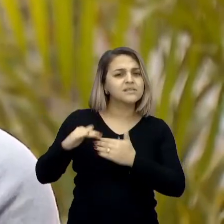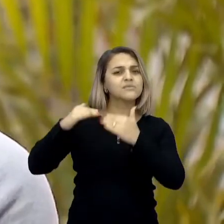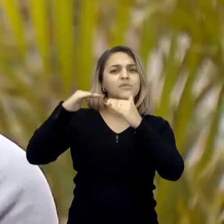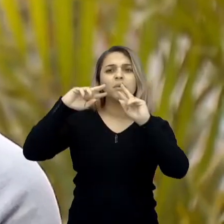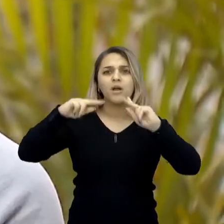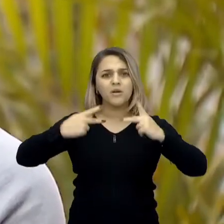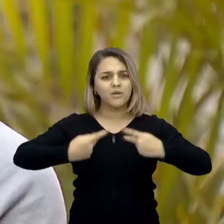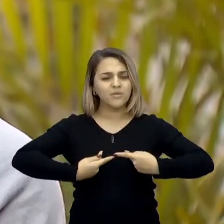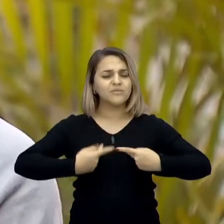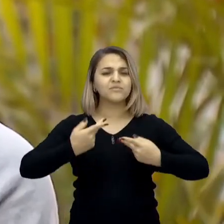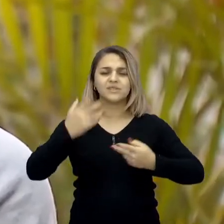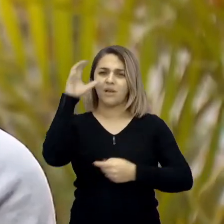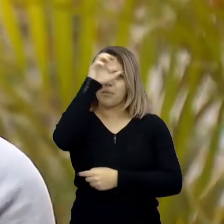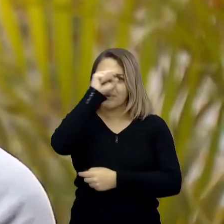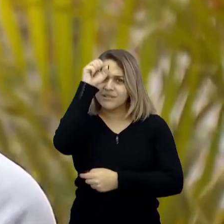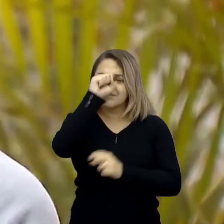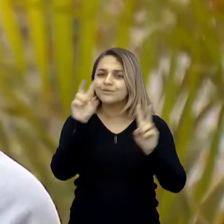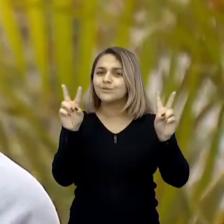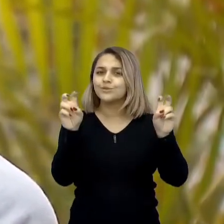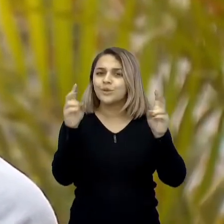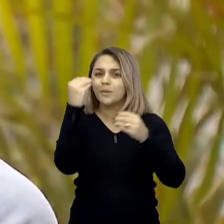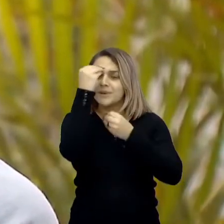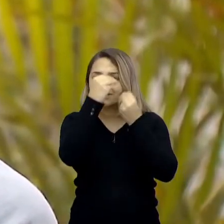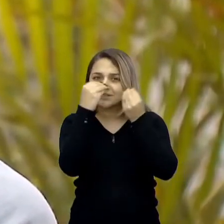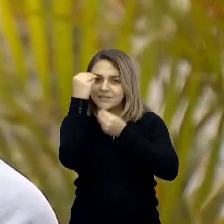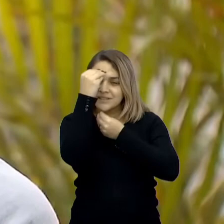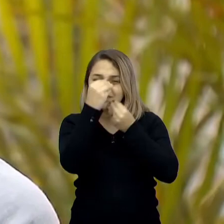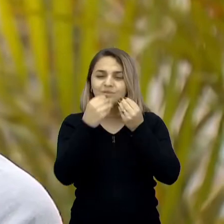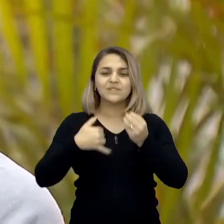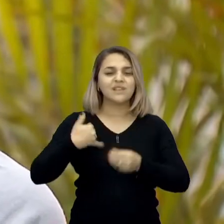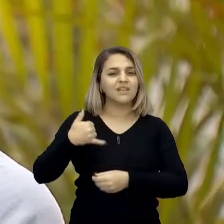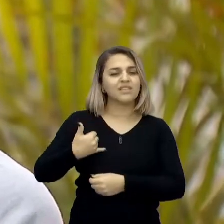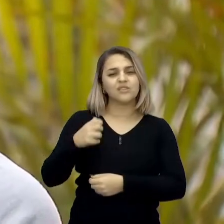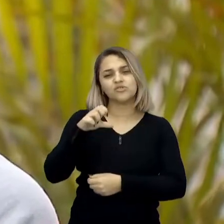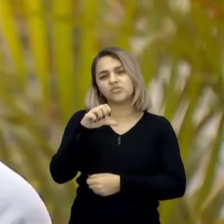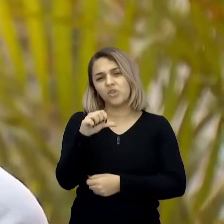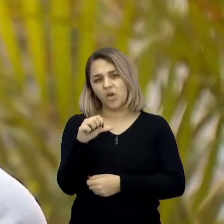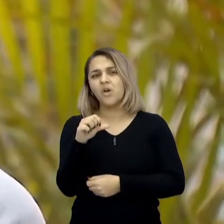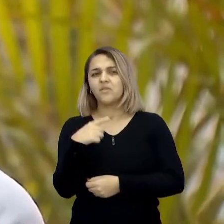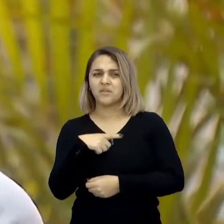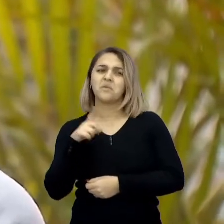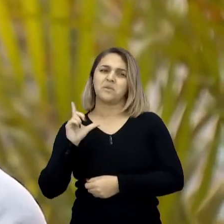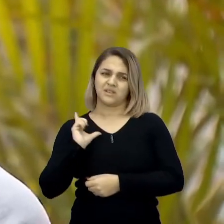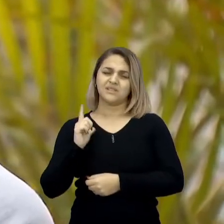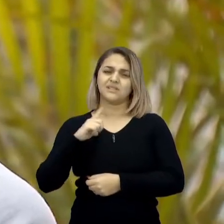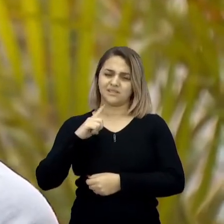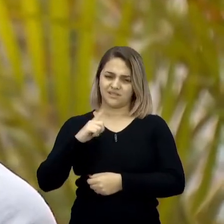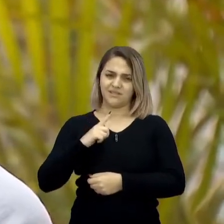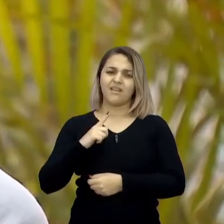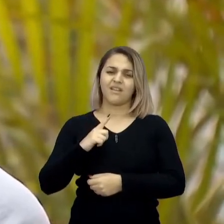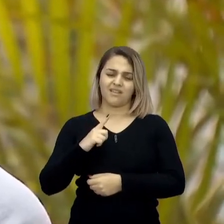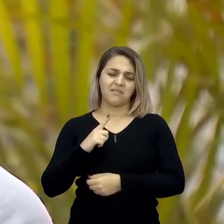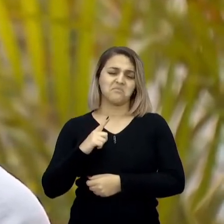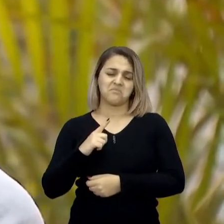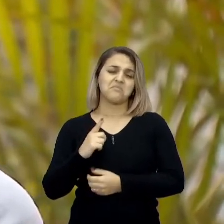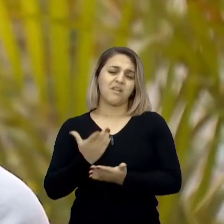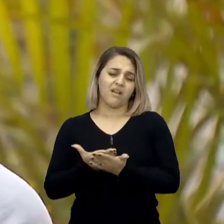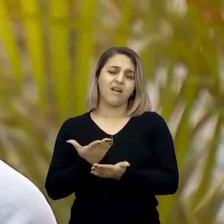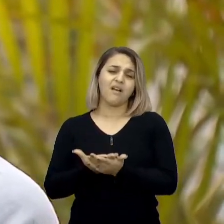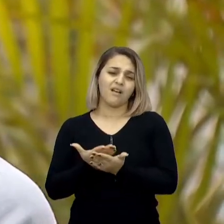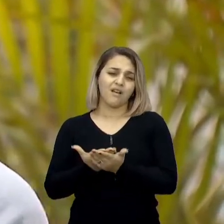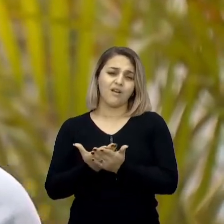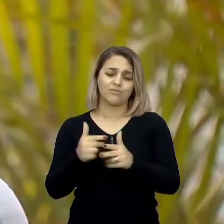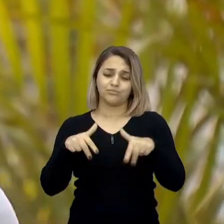Você aprende sexualidade na escola, né? Ali, quando você tem 9, 10 anos, você tem aula de... Eu tinha aula de orientação sexual. Eu aprendi